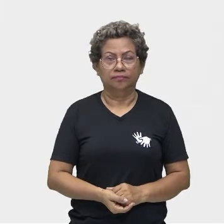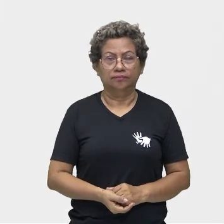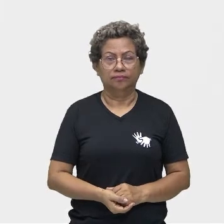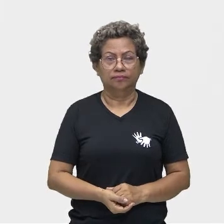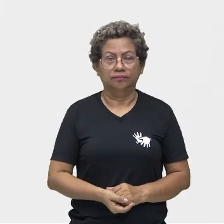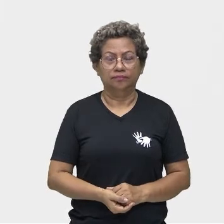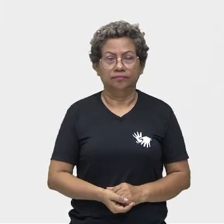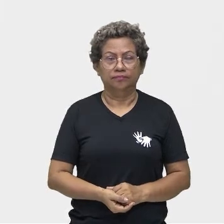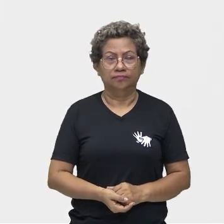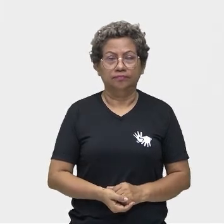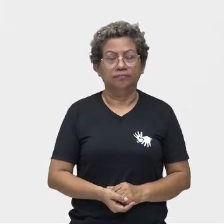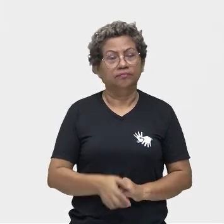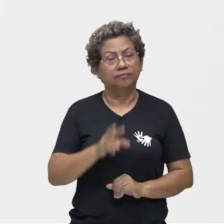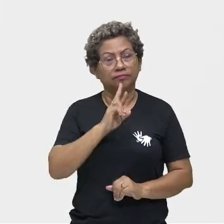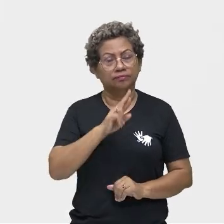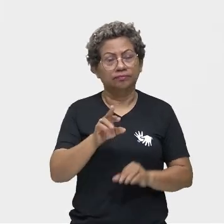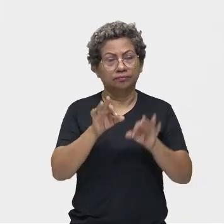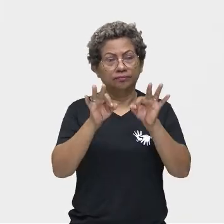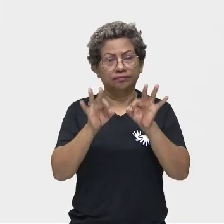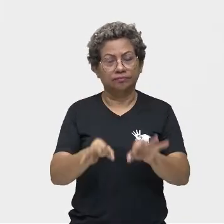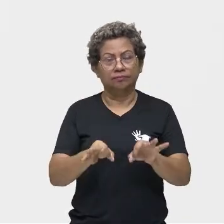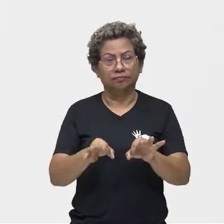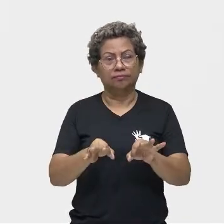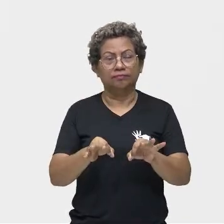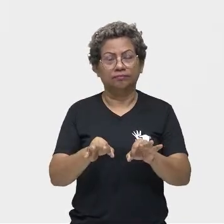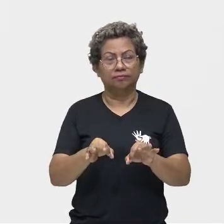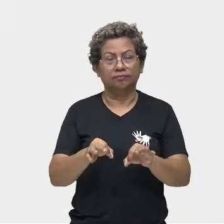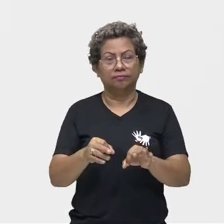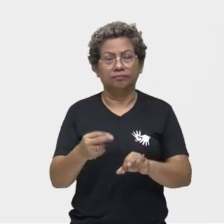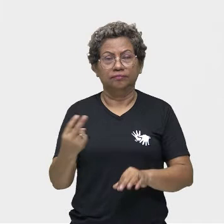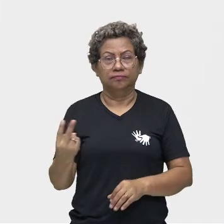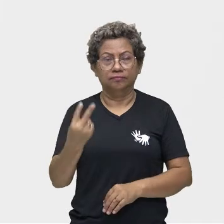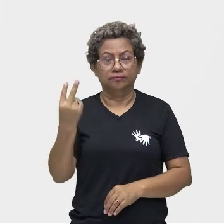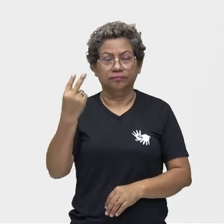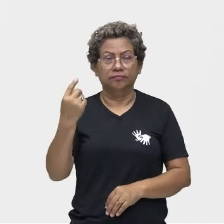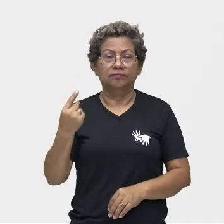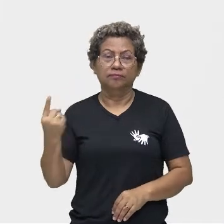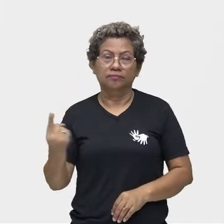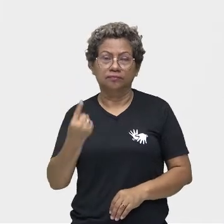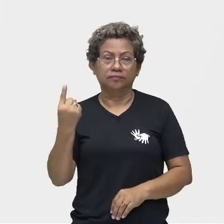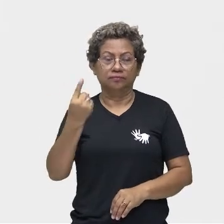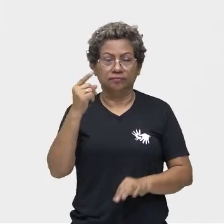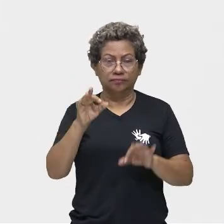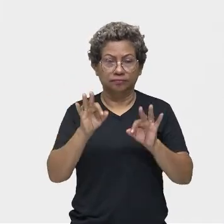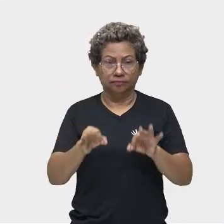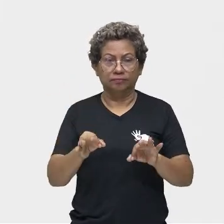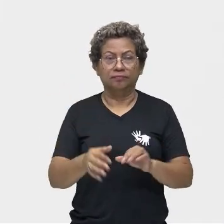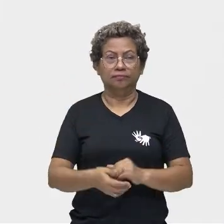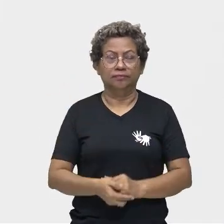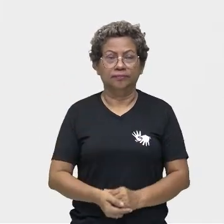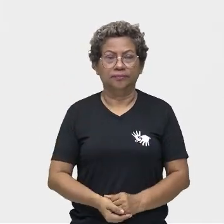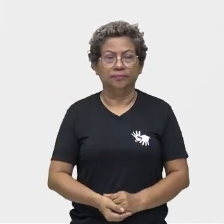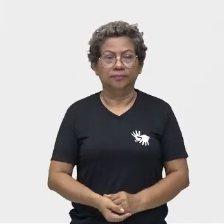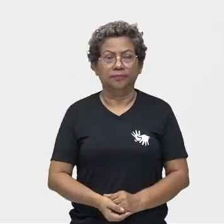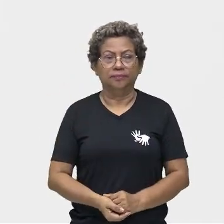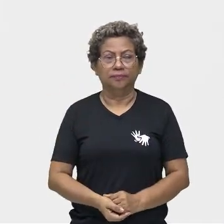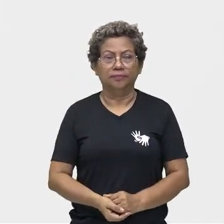3, que é o valor da nossa altura aí nesse nosso item. Beleza?